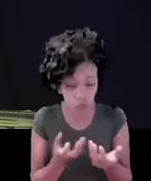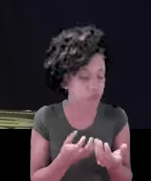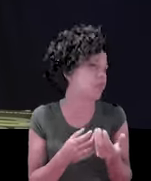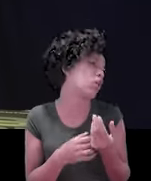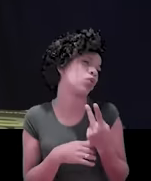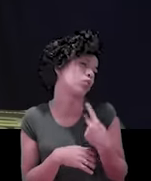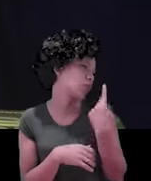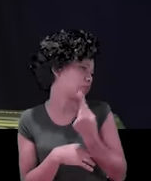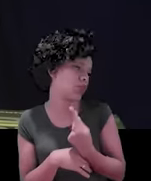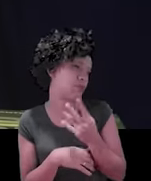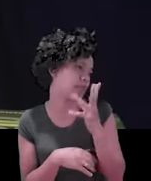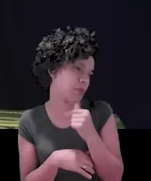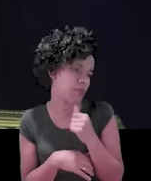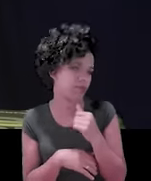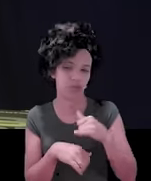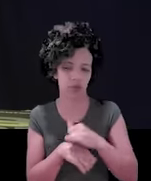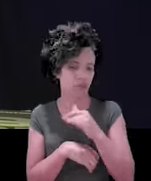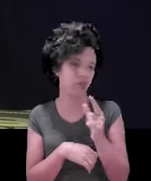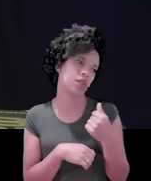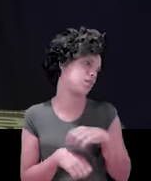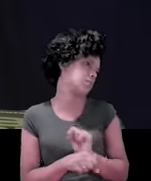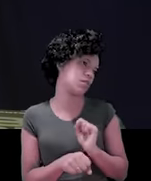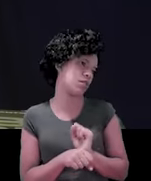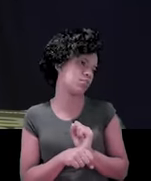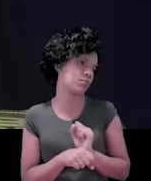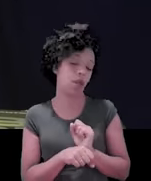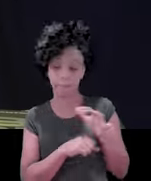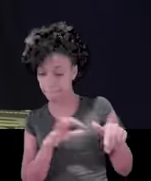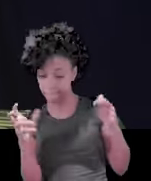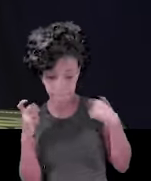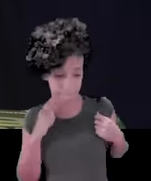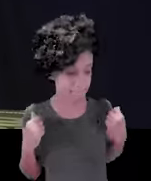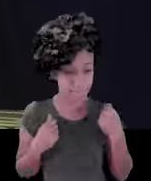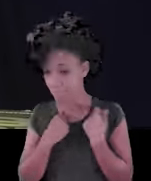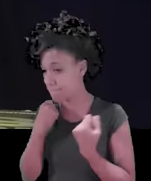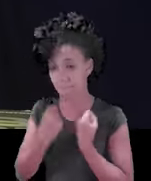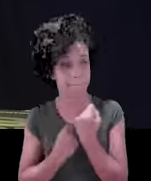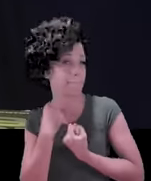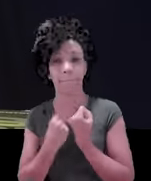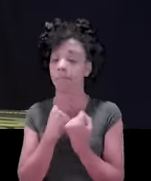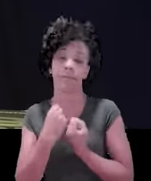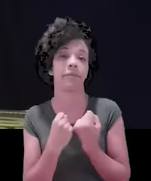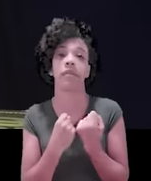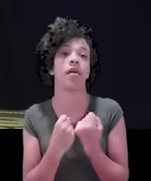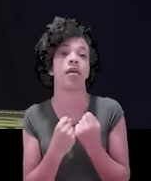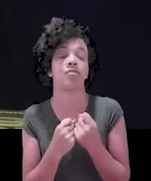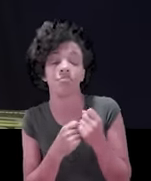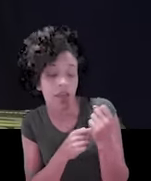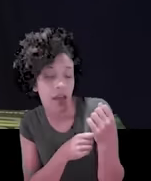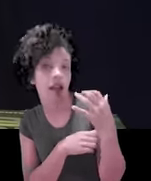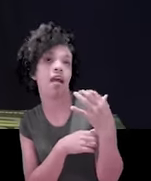fazer fogueira ela faz umas duas horas para mim né ficar lá duas horas esperando fazer feira eu peguei a saca de raça corrido por meio da